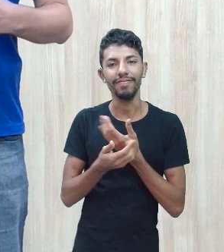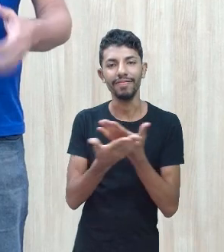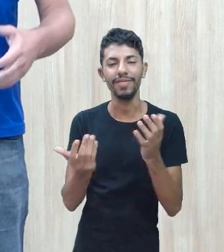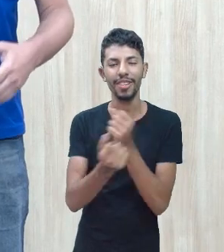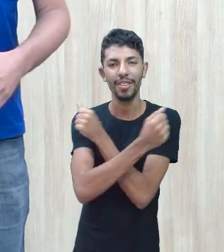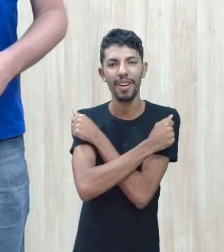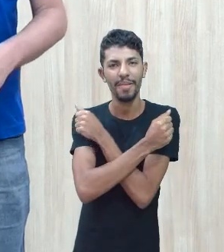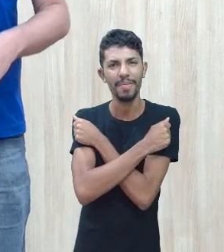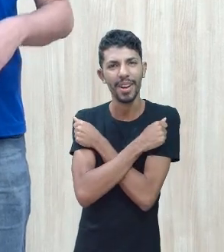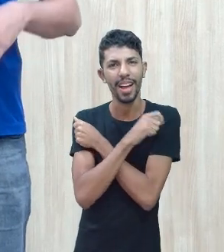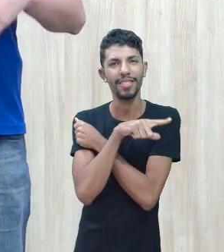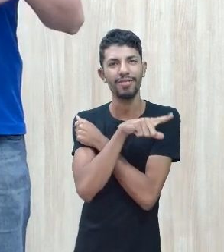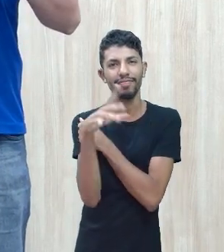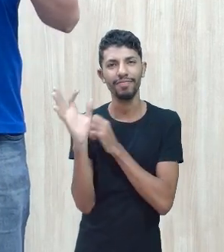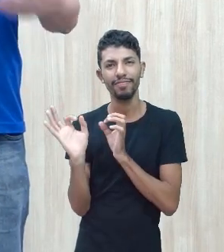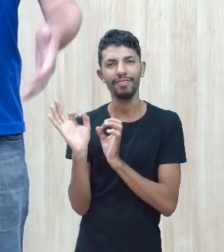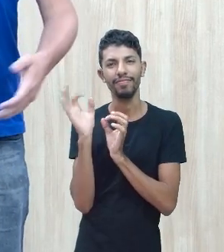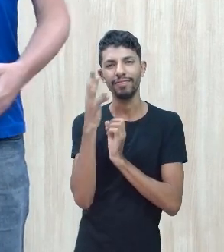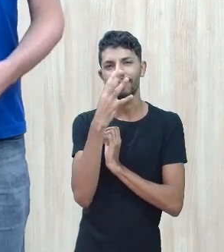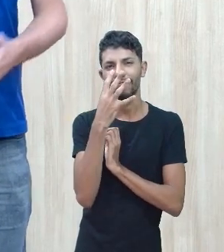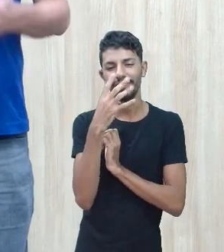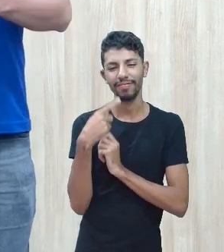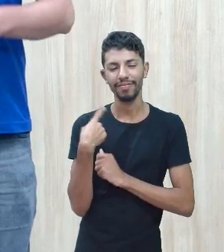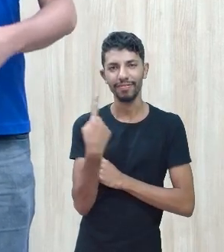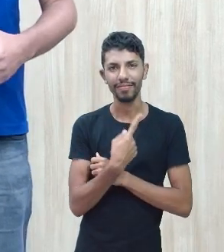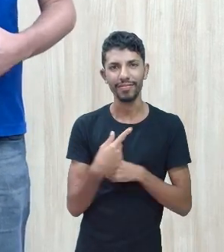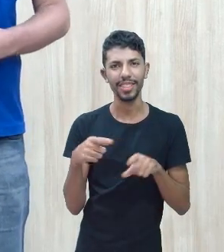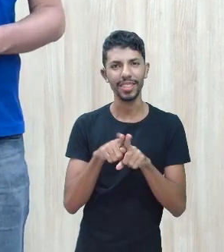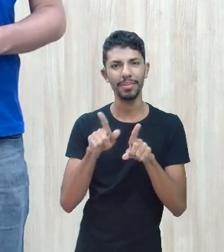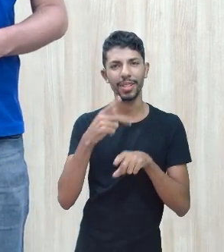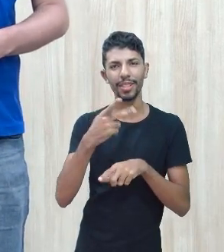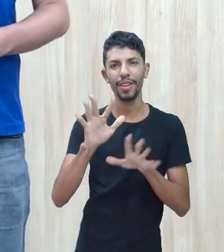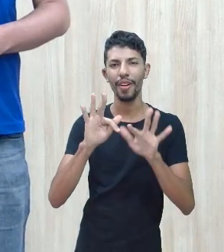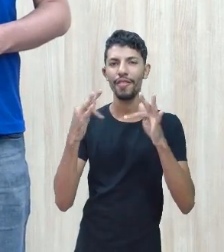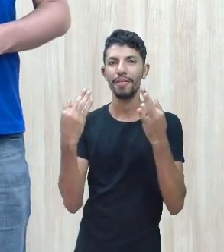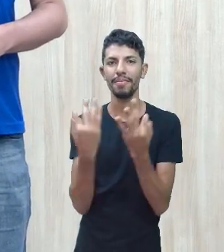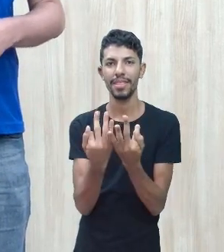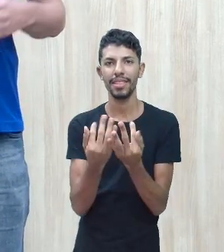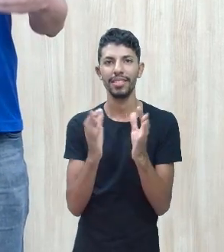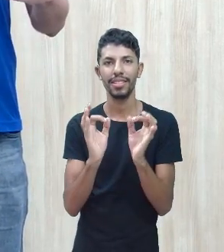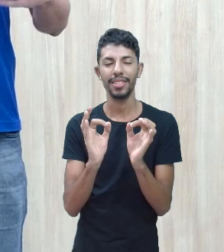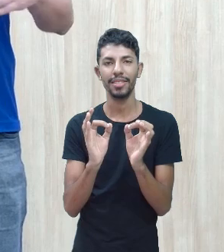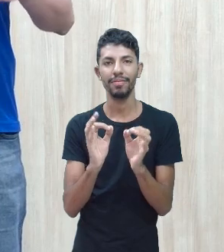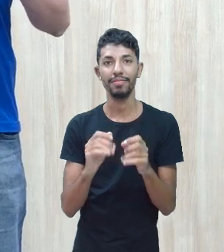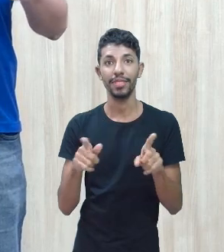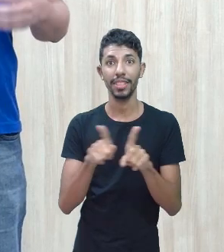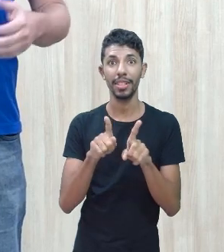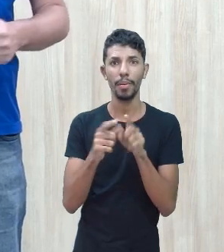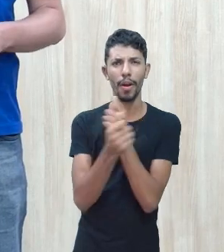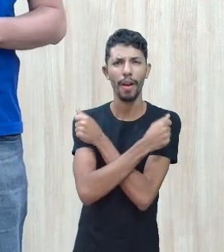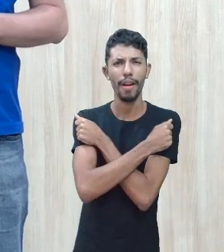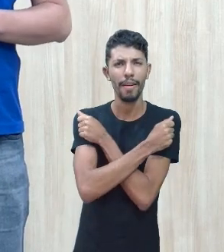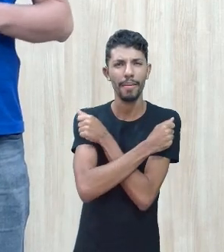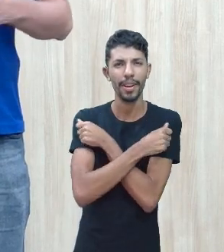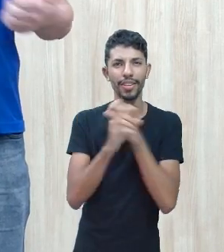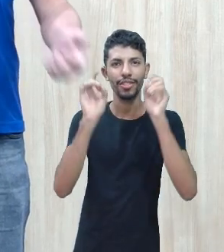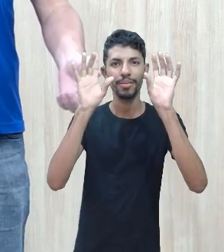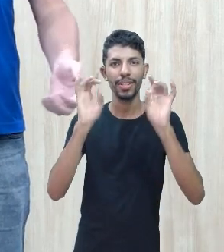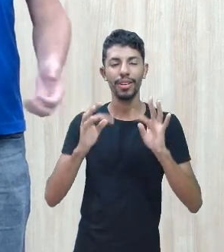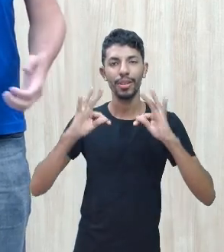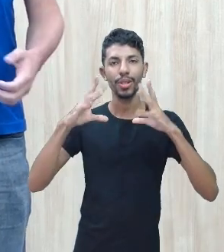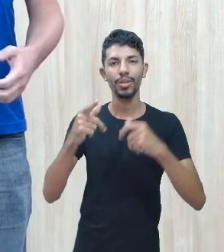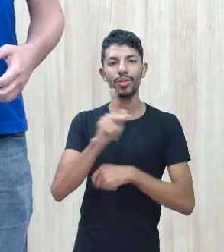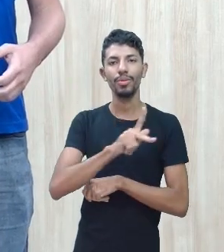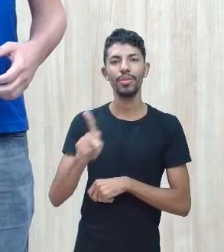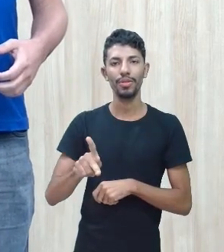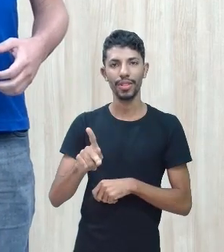acompanhando, estudantes do 8º ano, seus familiares que estão nos recebendo em casa. E quero mandar um abraço também muito especial para todos os professores e professoras